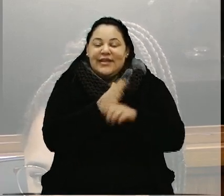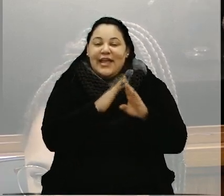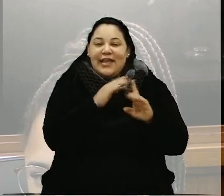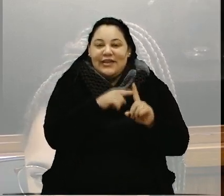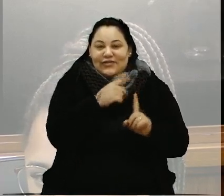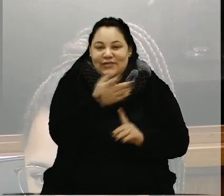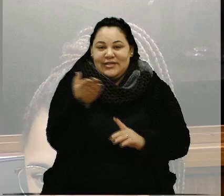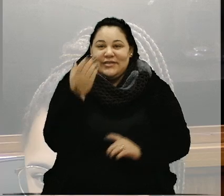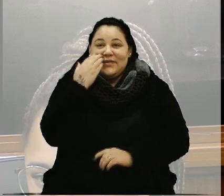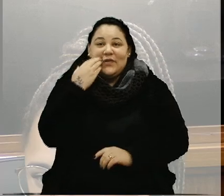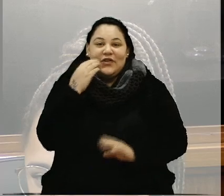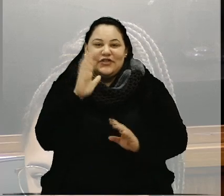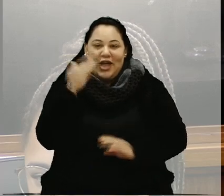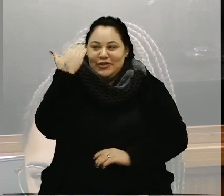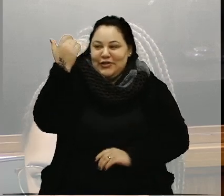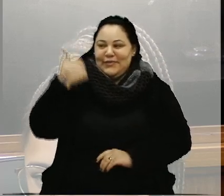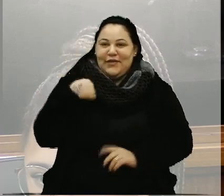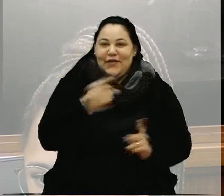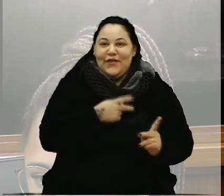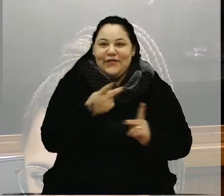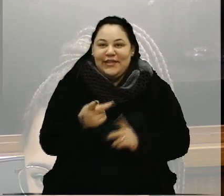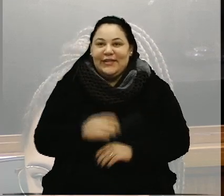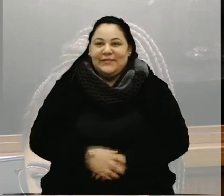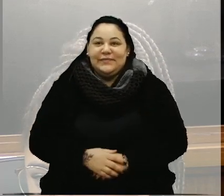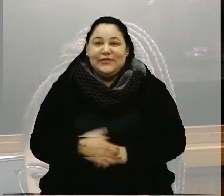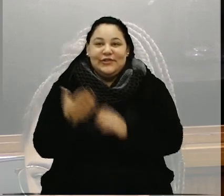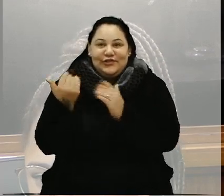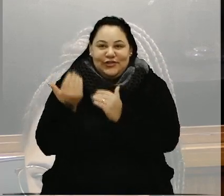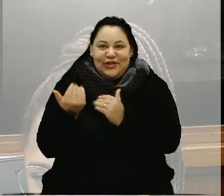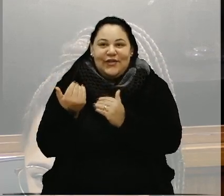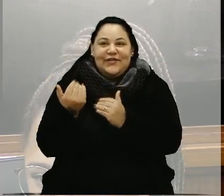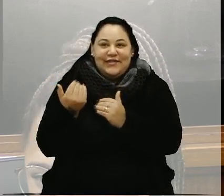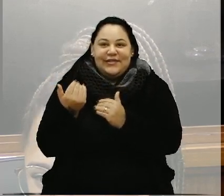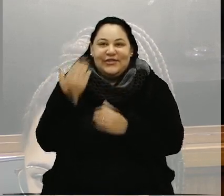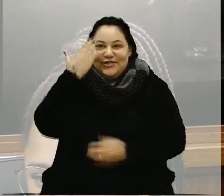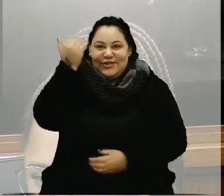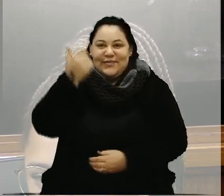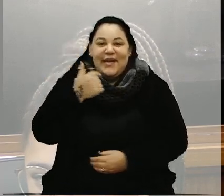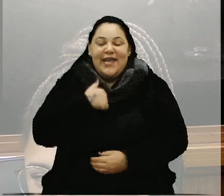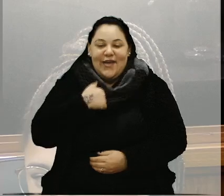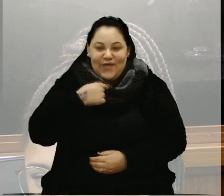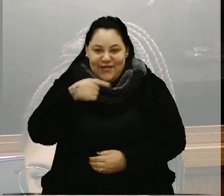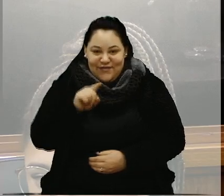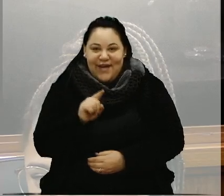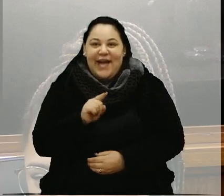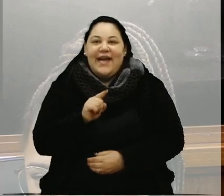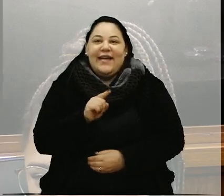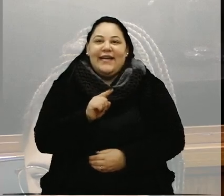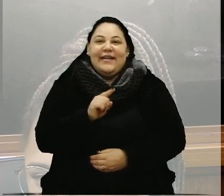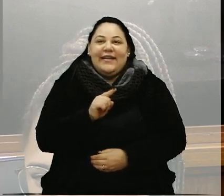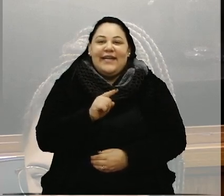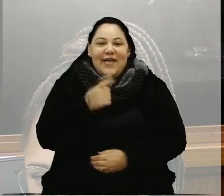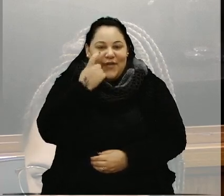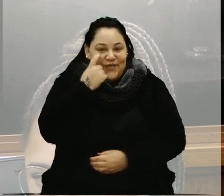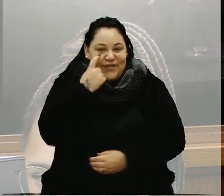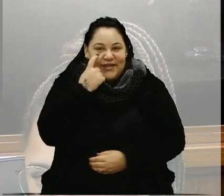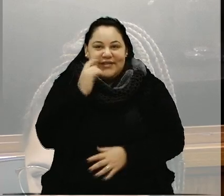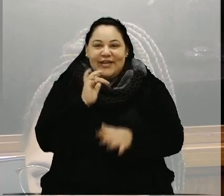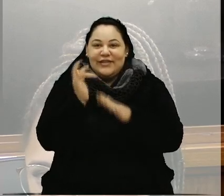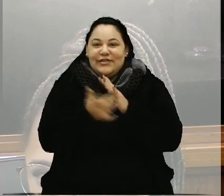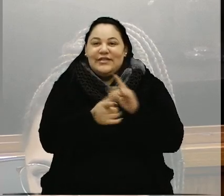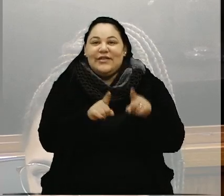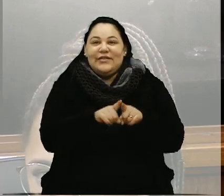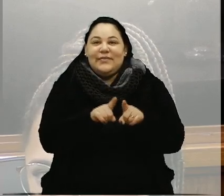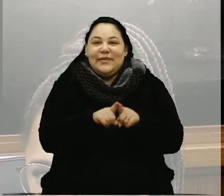e já me convidaram várias vezes, né? A gurizada, tem uma gurizada jovem que vai à igreja, eu vejo pelas redes sociais aqui